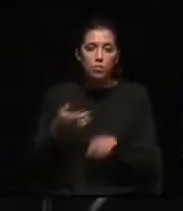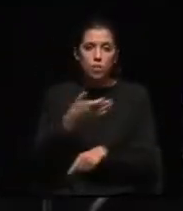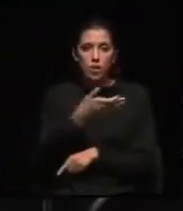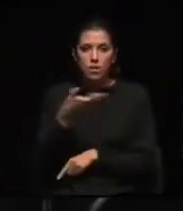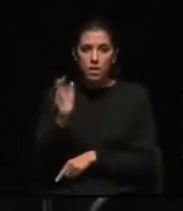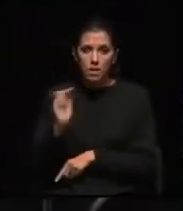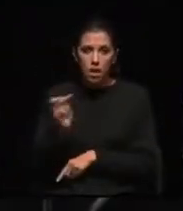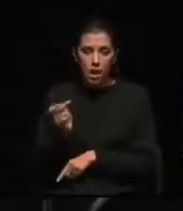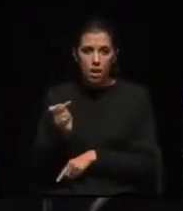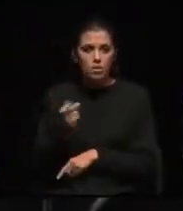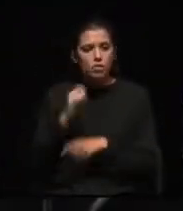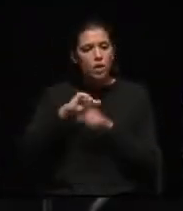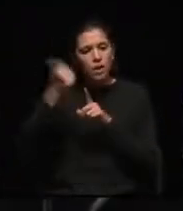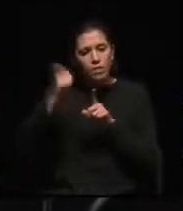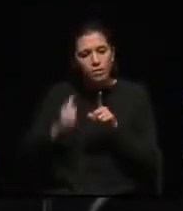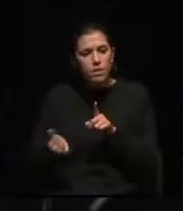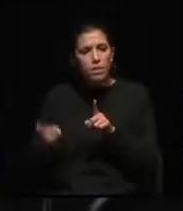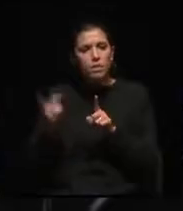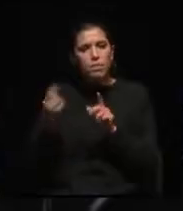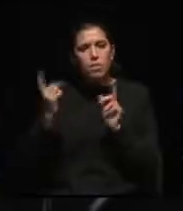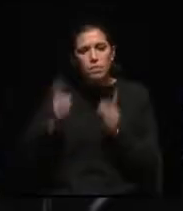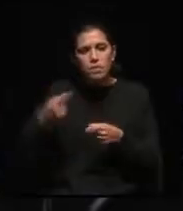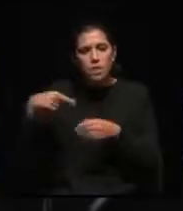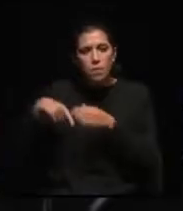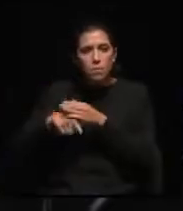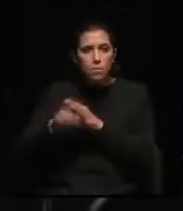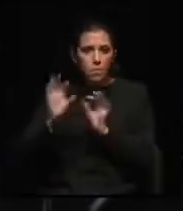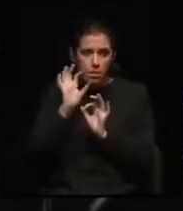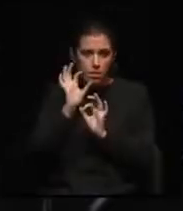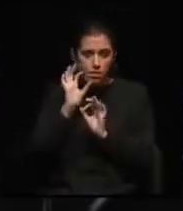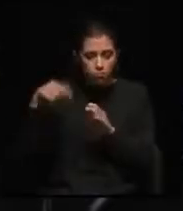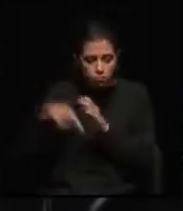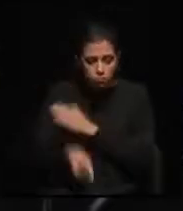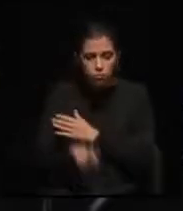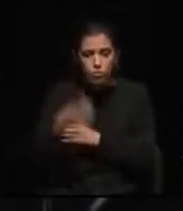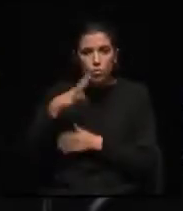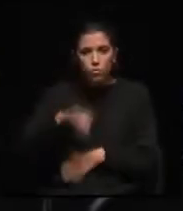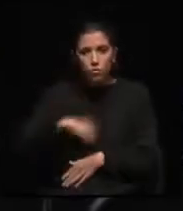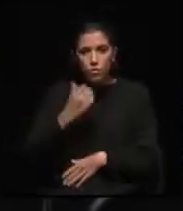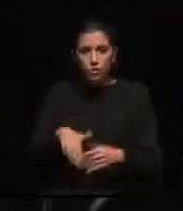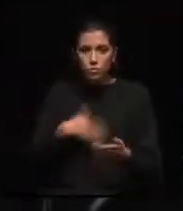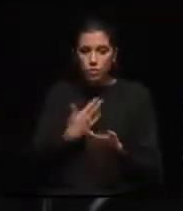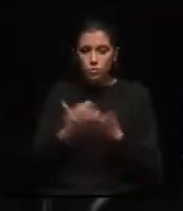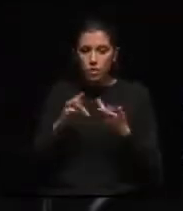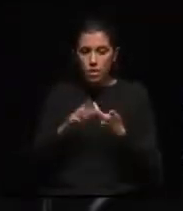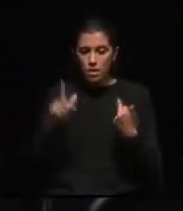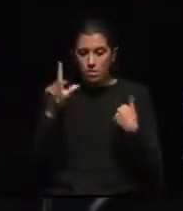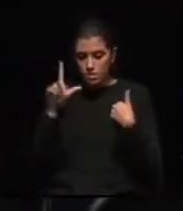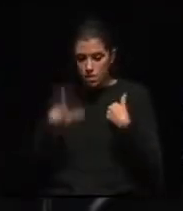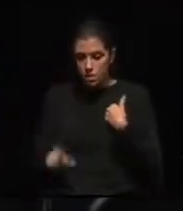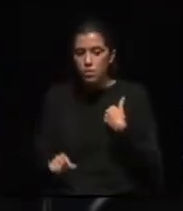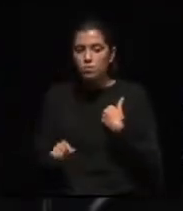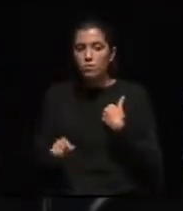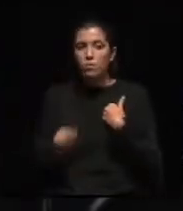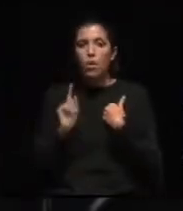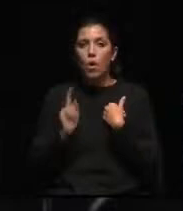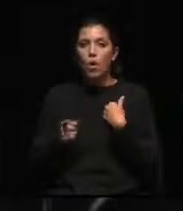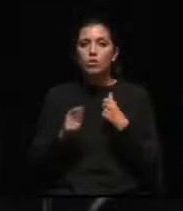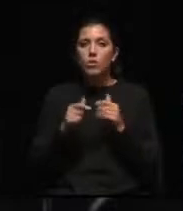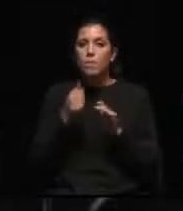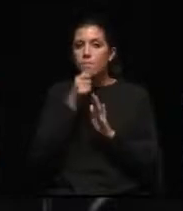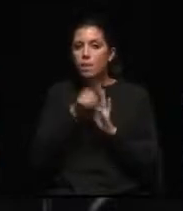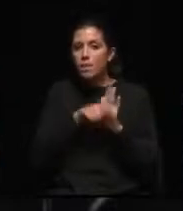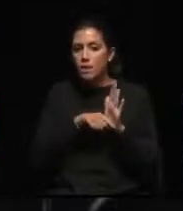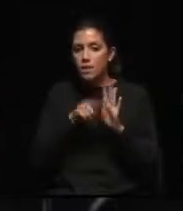sua revisão e consequente aperfeiçoamento. Nesse sentido, os Verdes propõem à Câmara Municipal de Lisboa um conjunto